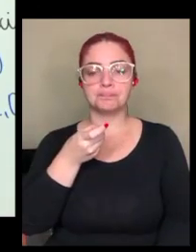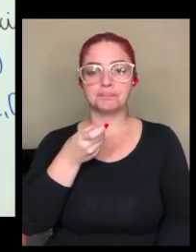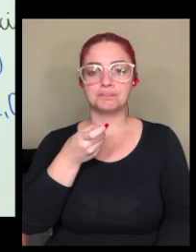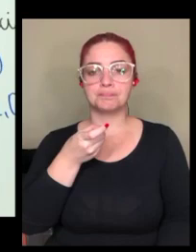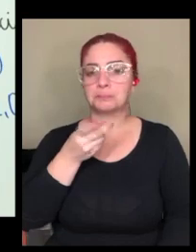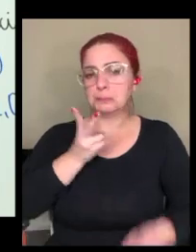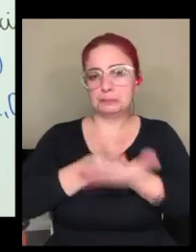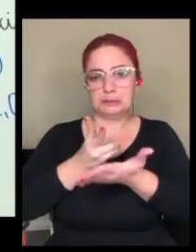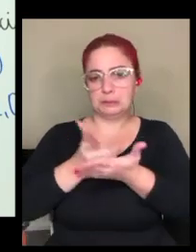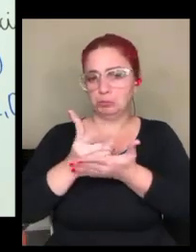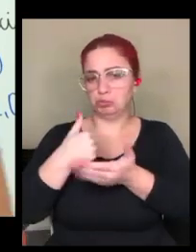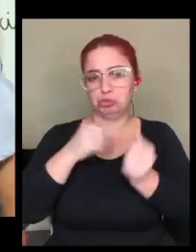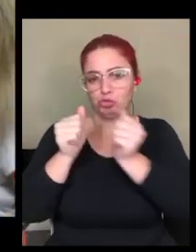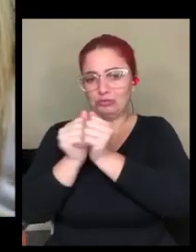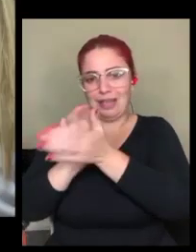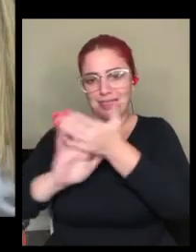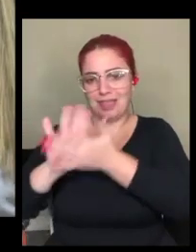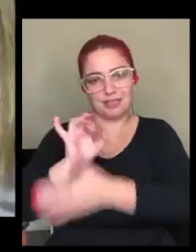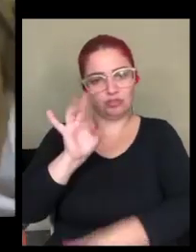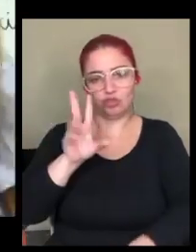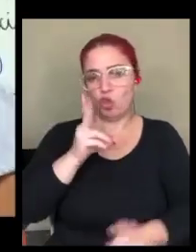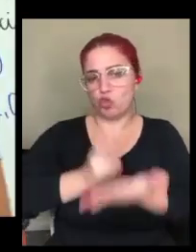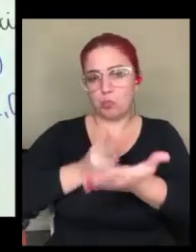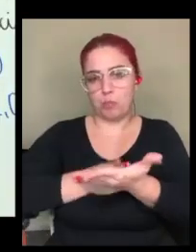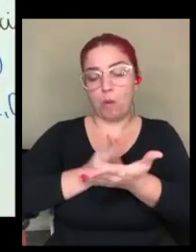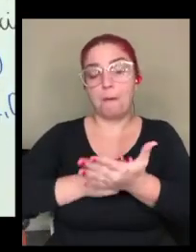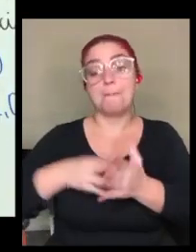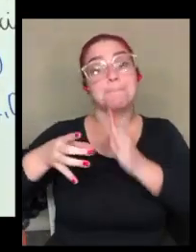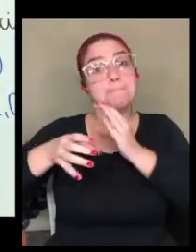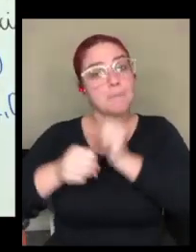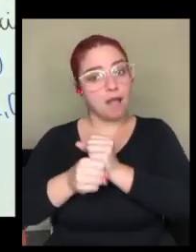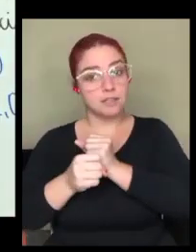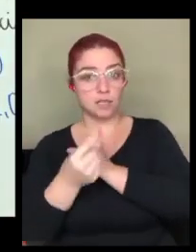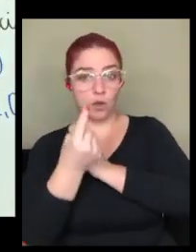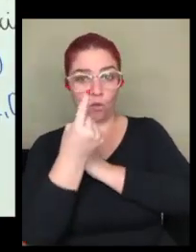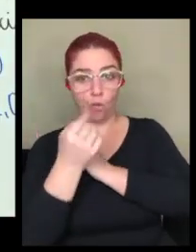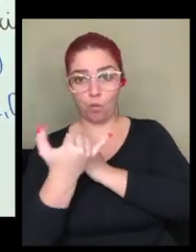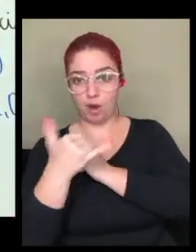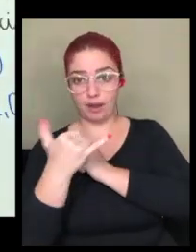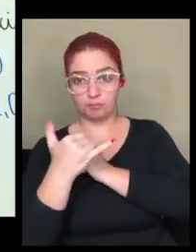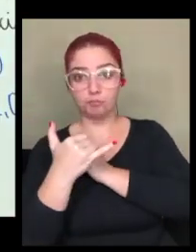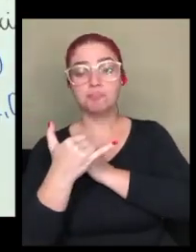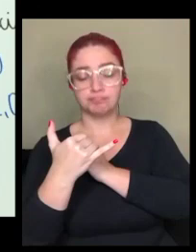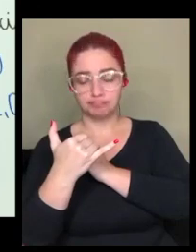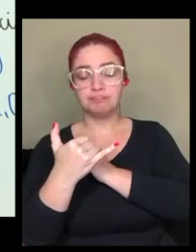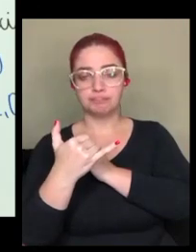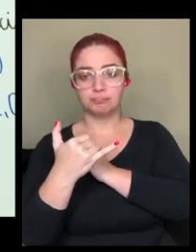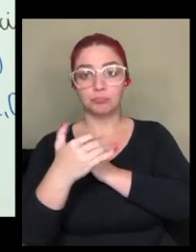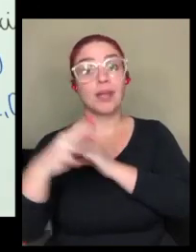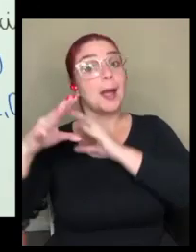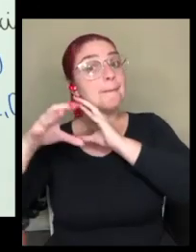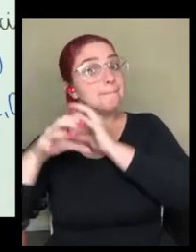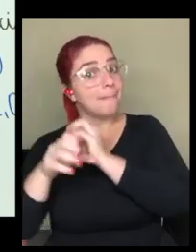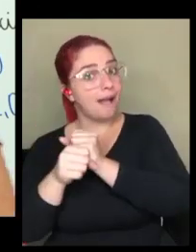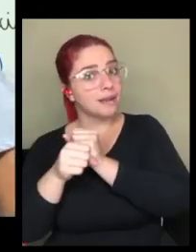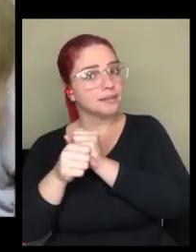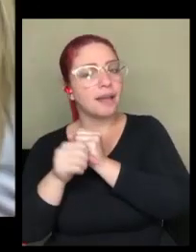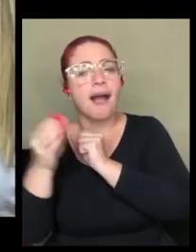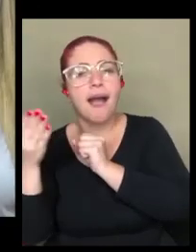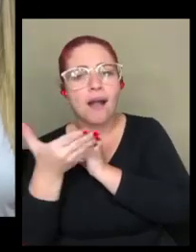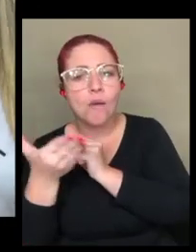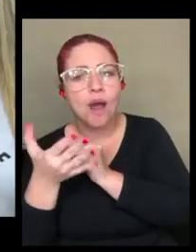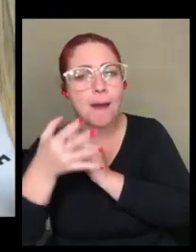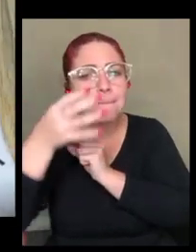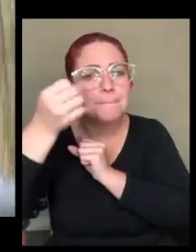duas letras x mesmo, que eu não vou juntar com ninguém, mais uma letra y que tá aqui,